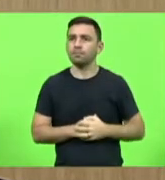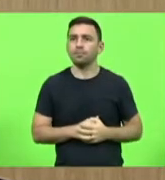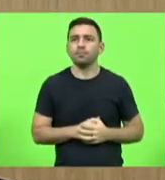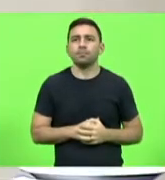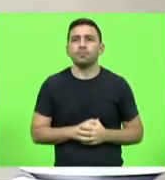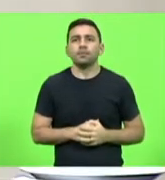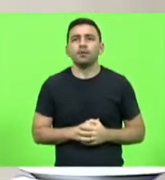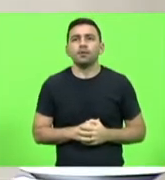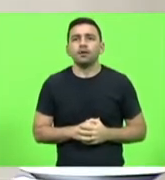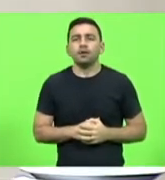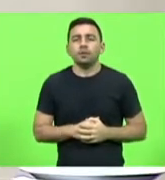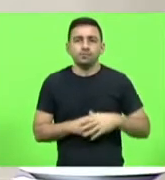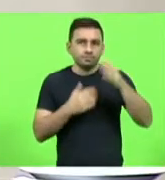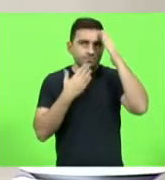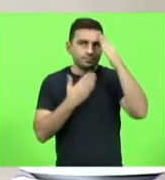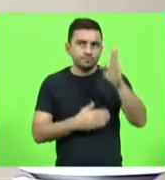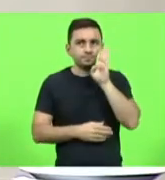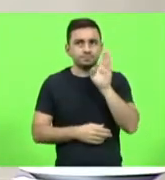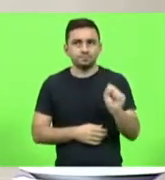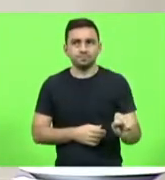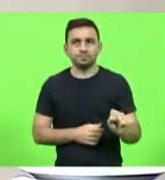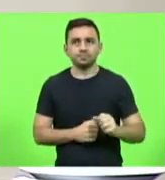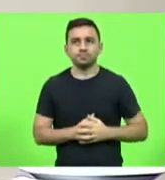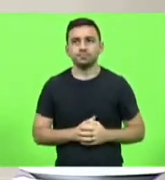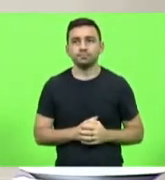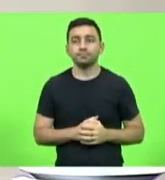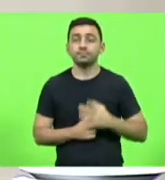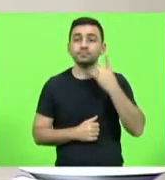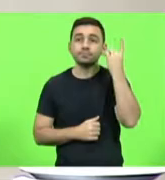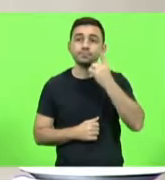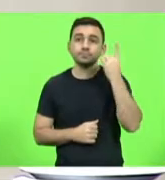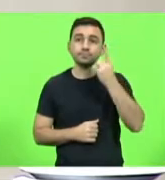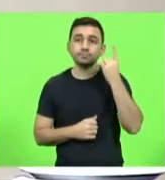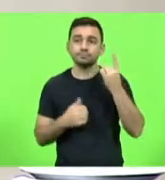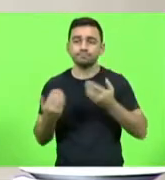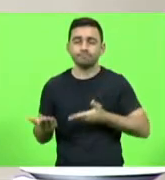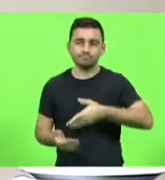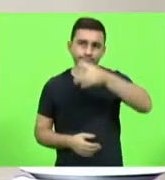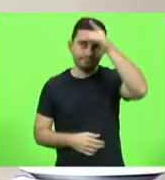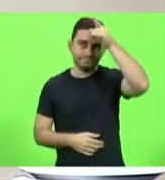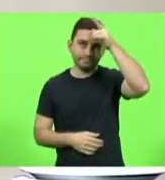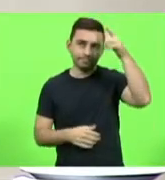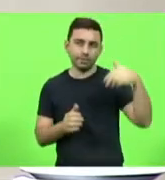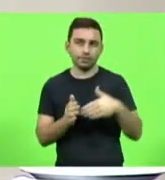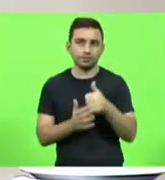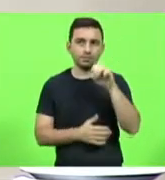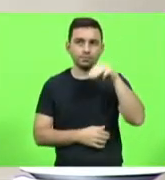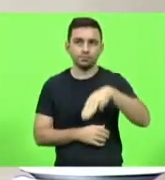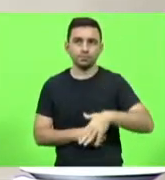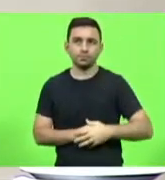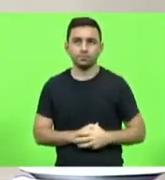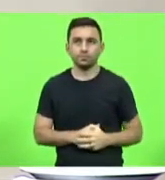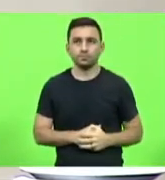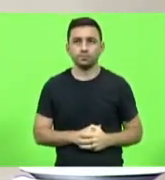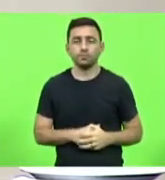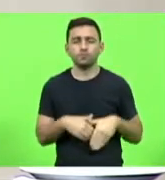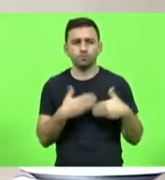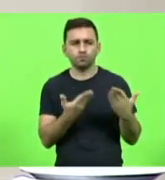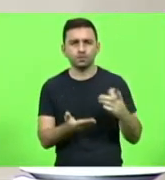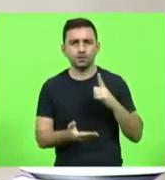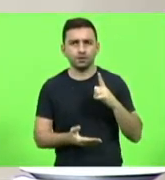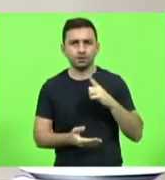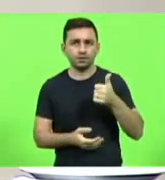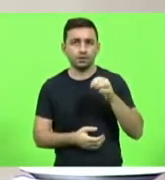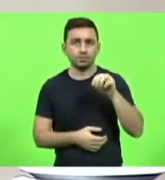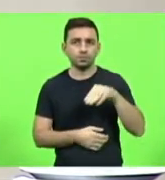Obrigado, deputado Bruno Souza. Deputado Sargento Lima, por 10 minutos, Vossa Excelência, será 10 minutos,